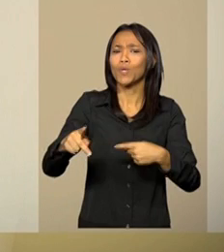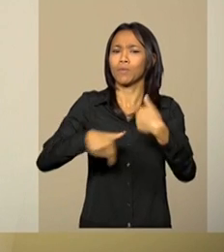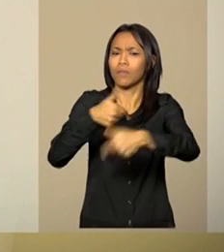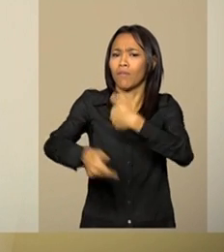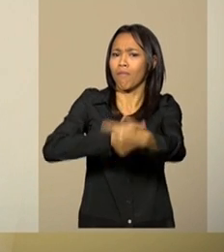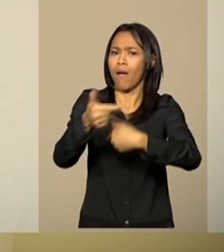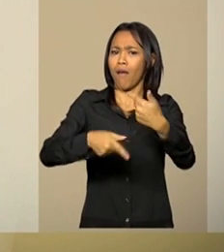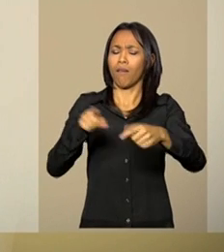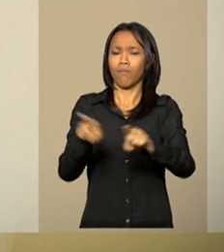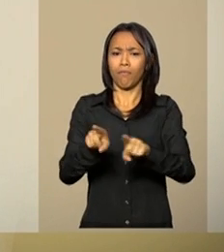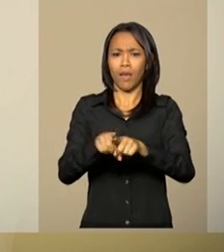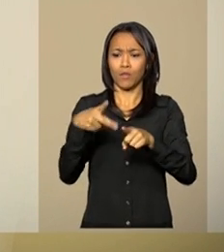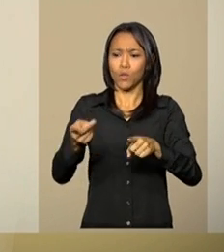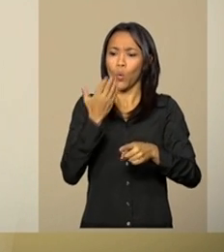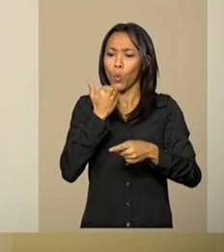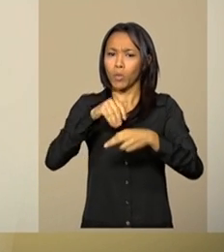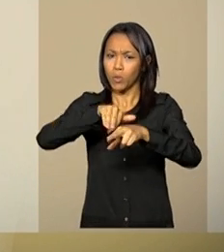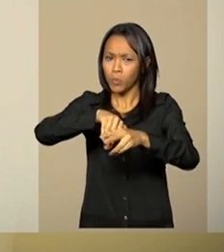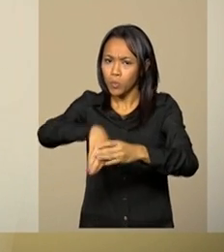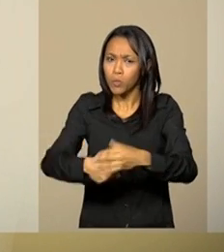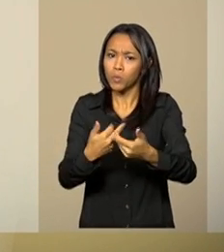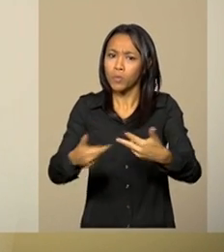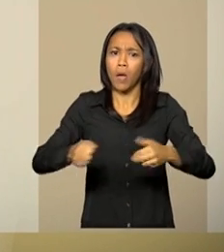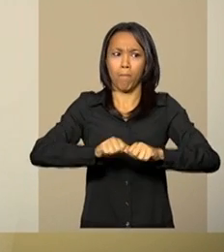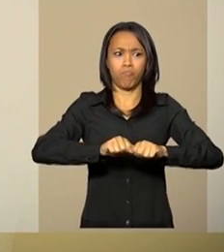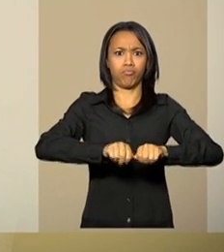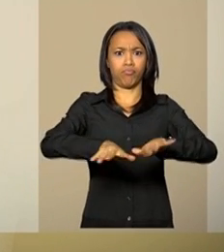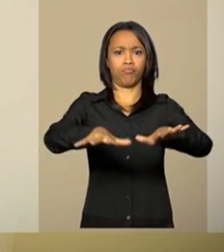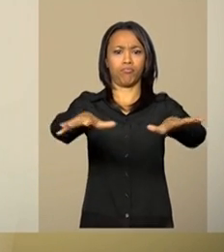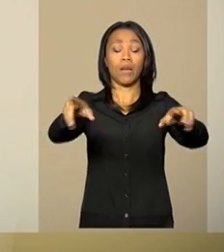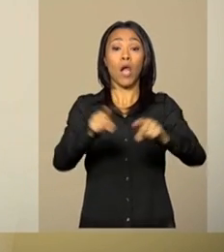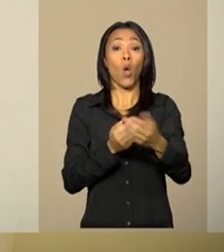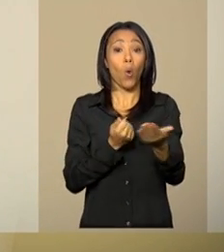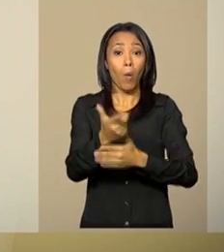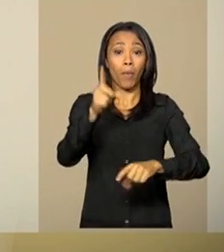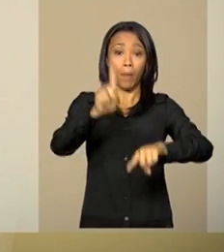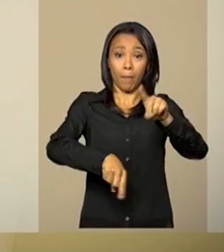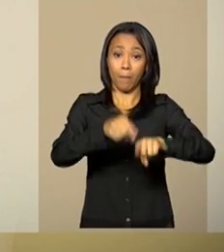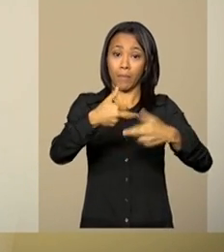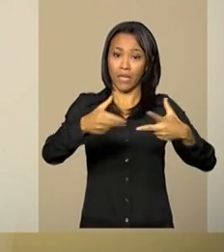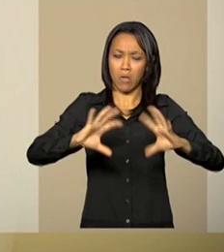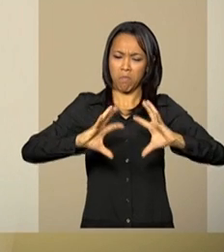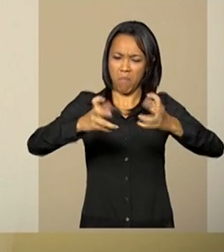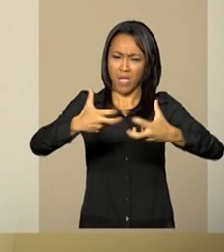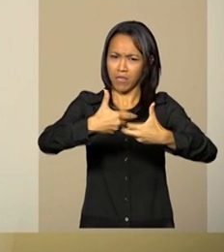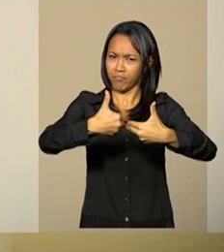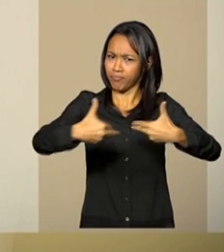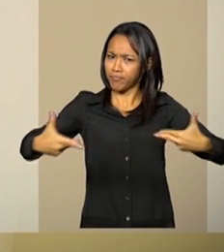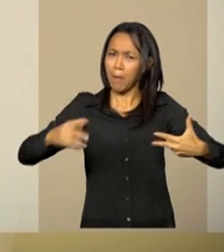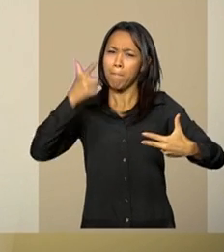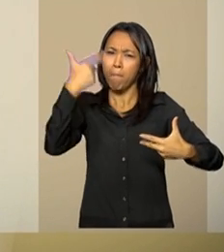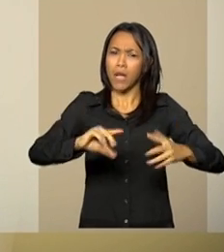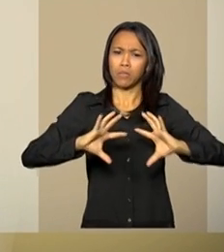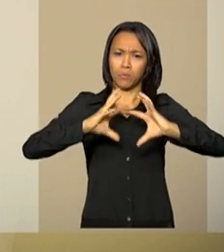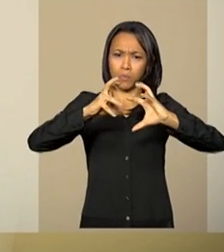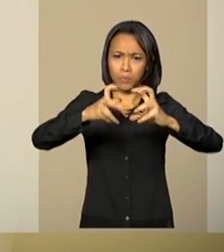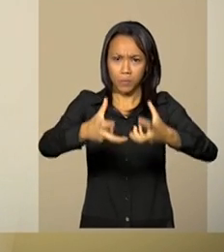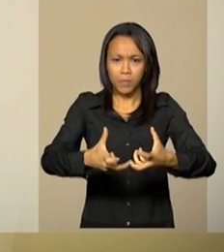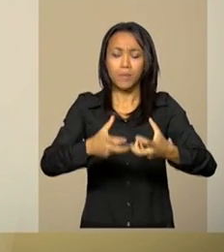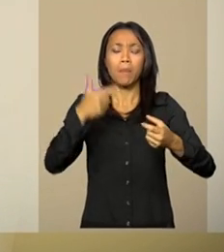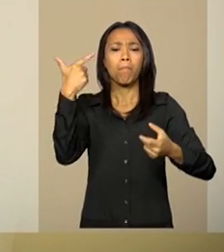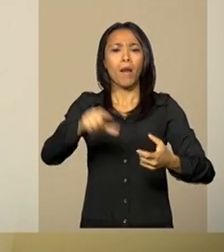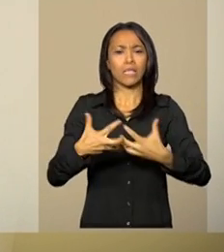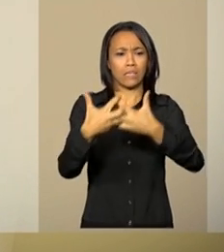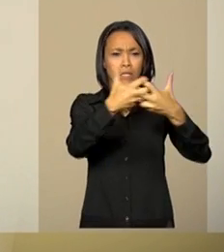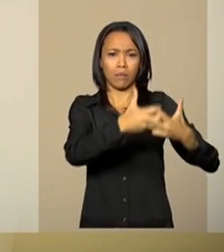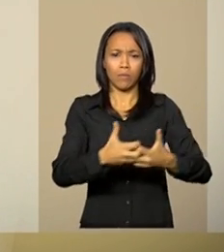para expandir sua produção, comprar máquinas, comprar equipamentos. São mais tratores, mais